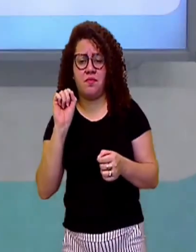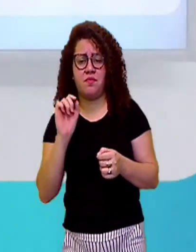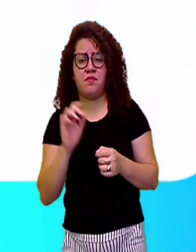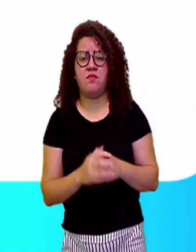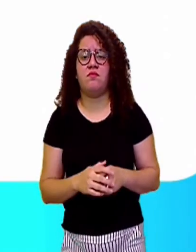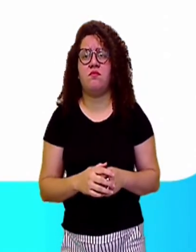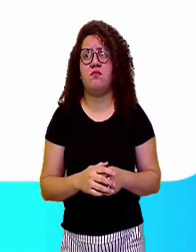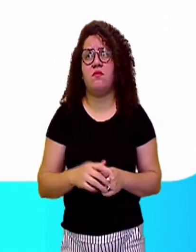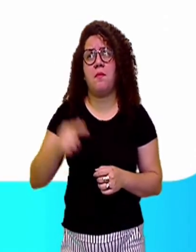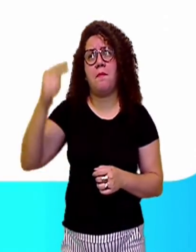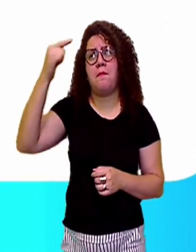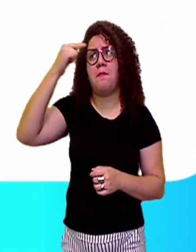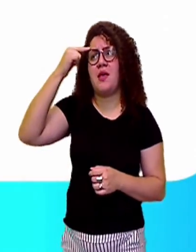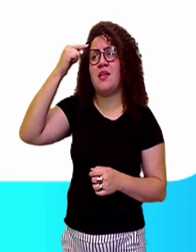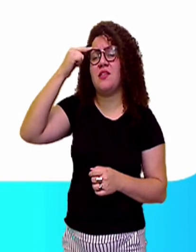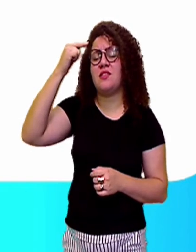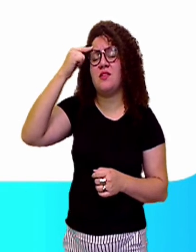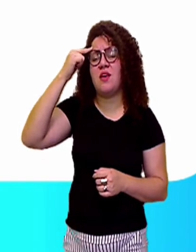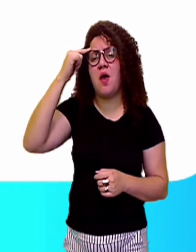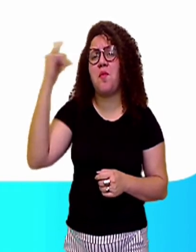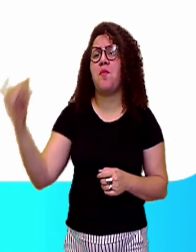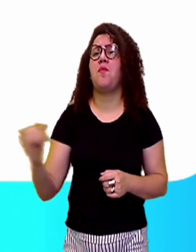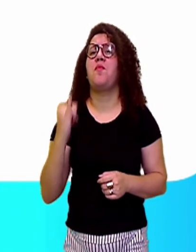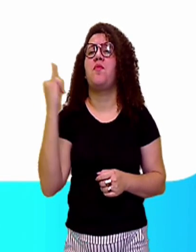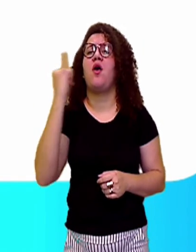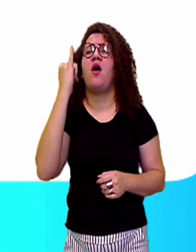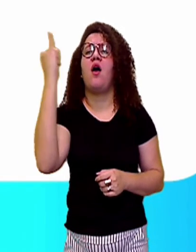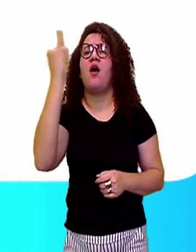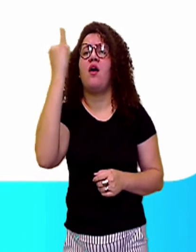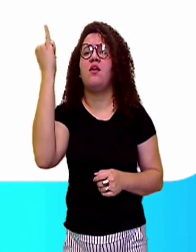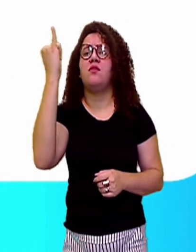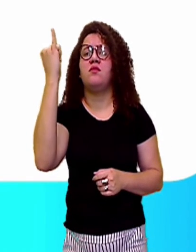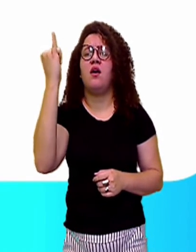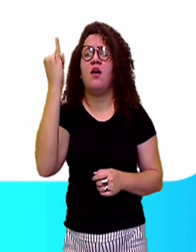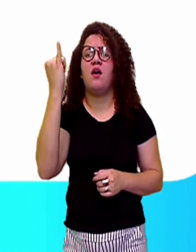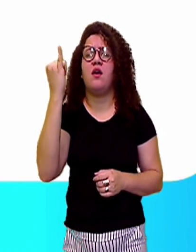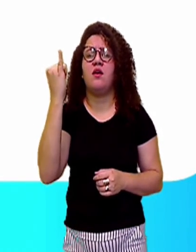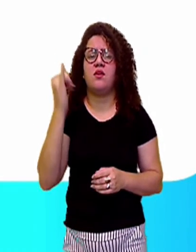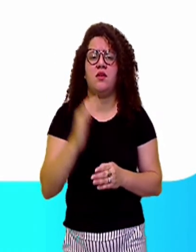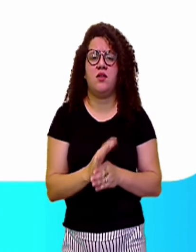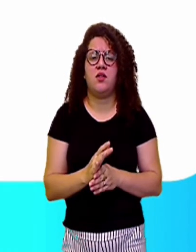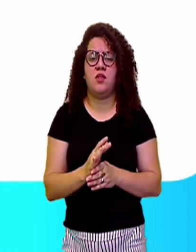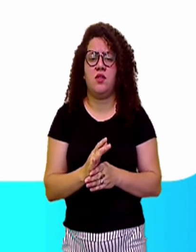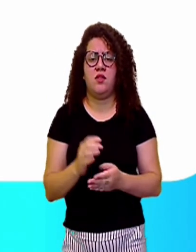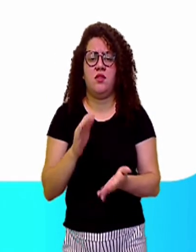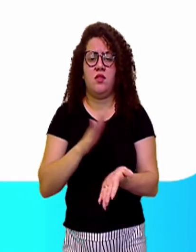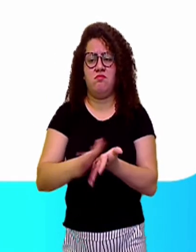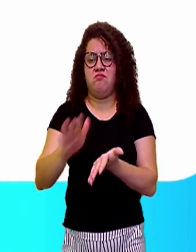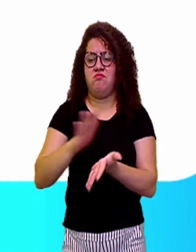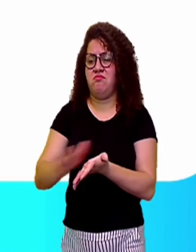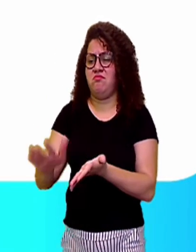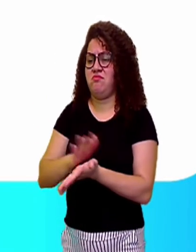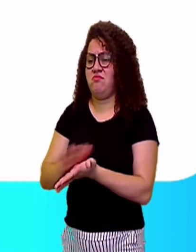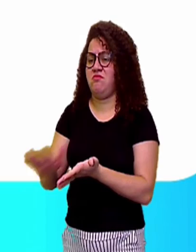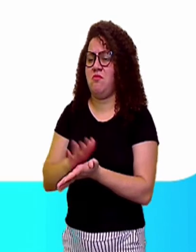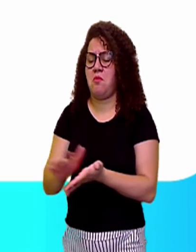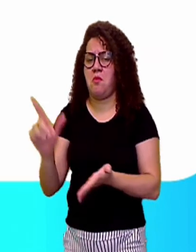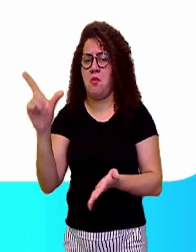Então, reflita, é importante controlar as despesas, mesmo as pequenas?